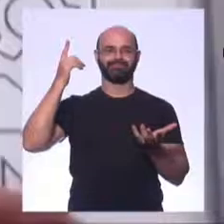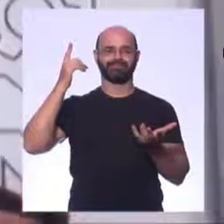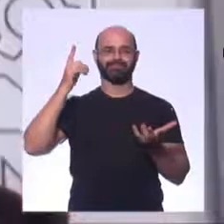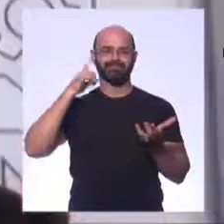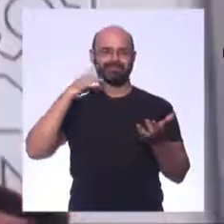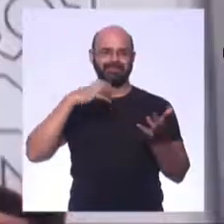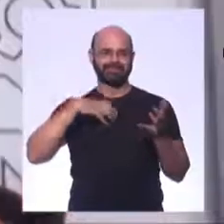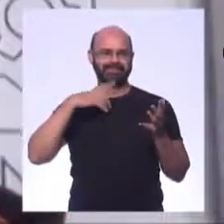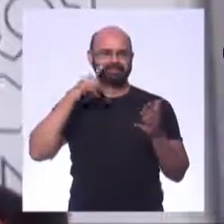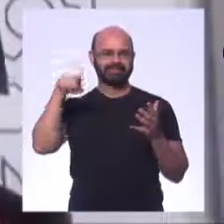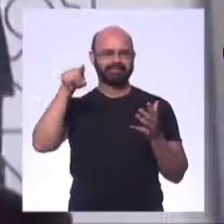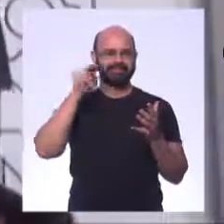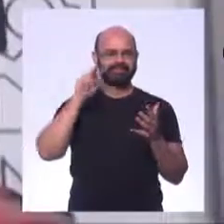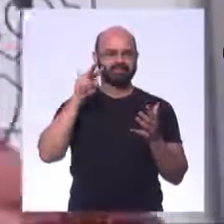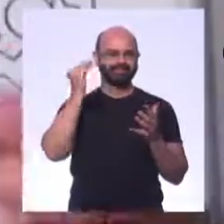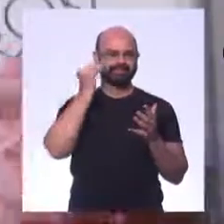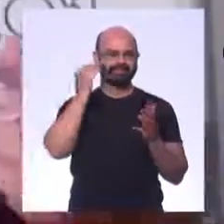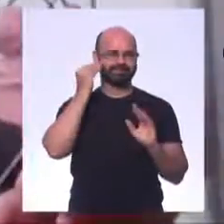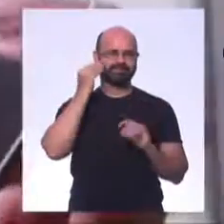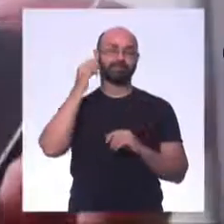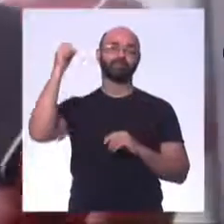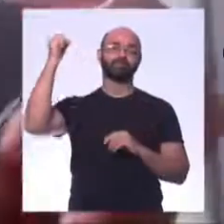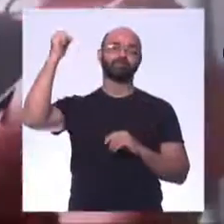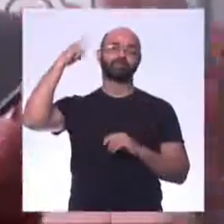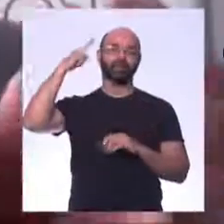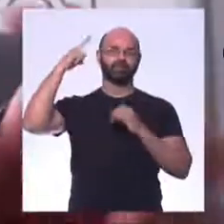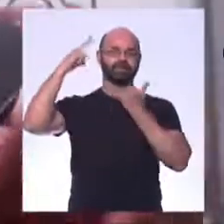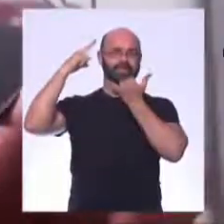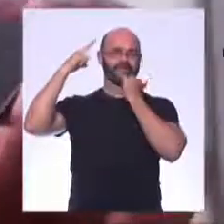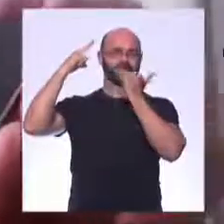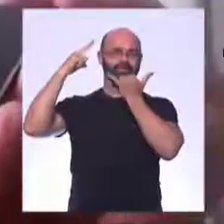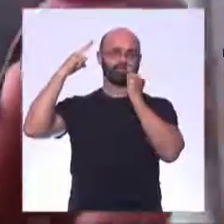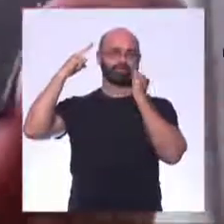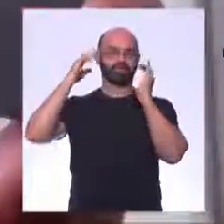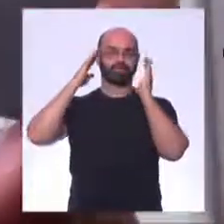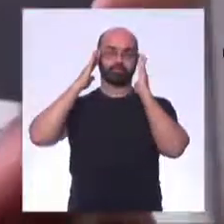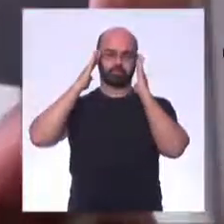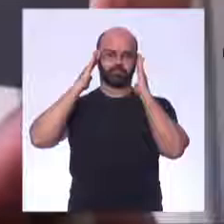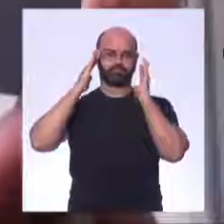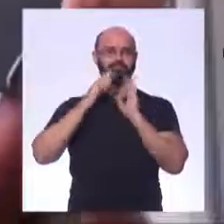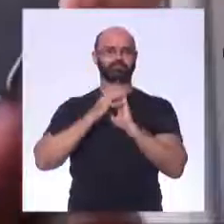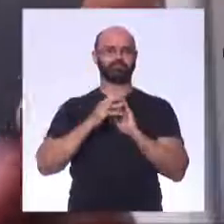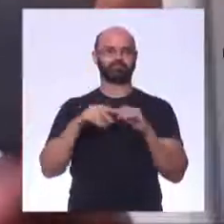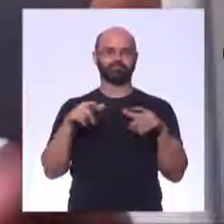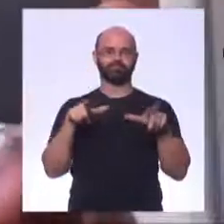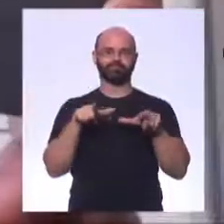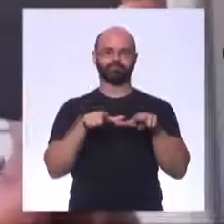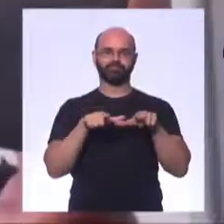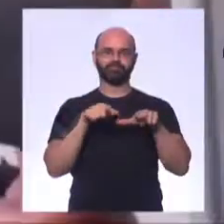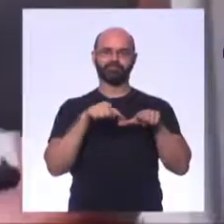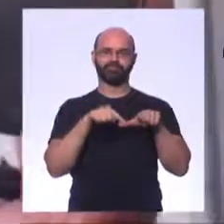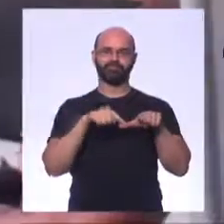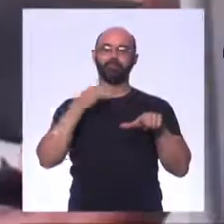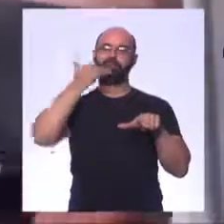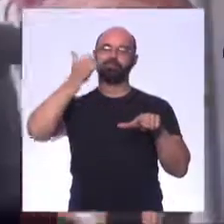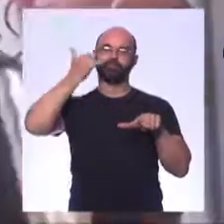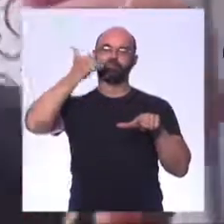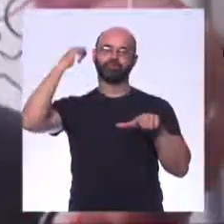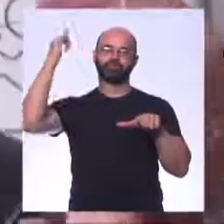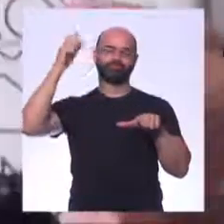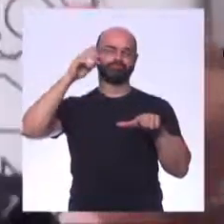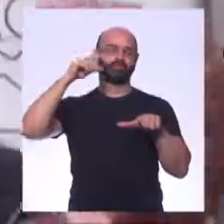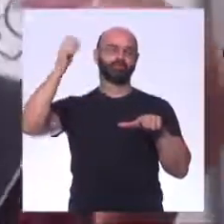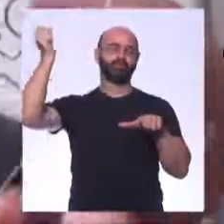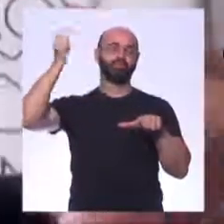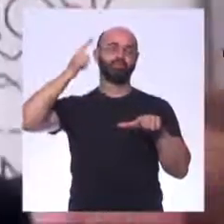de uma forma que vocês consigam ver. Nós temos aqui uma mini placa de energia solar,